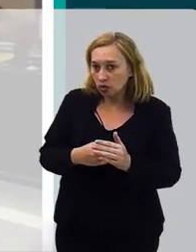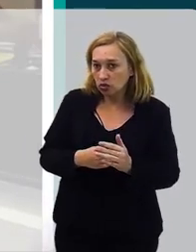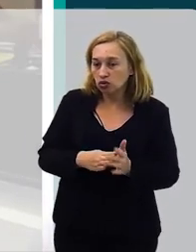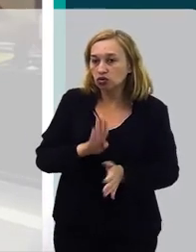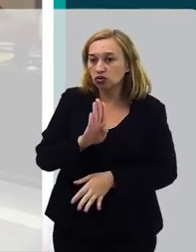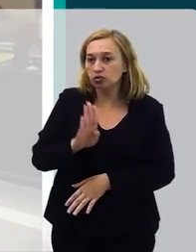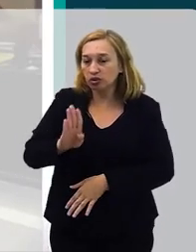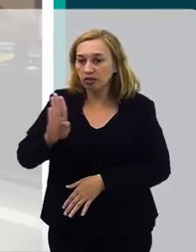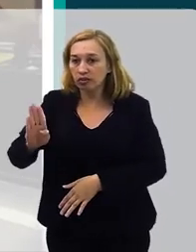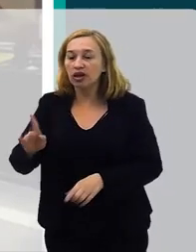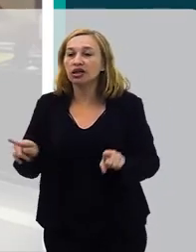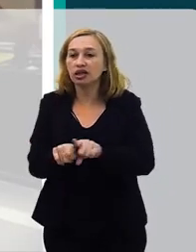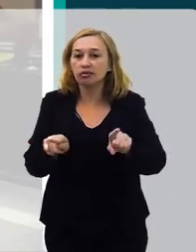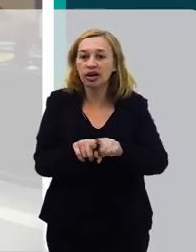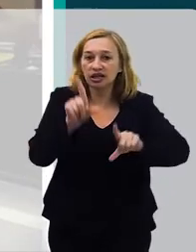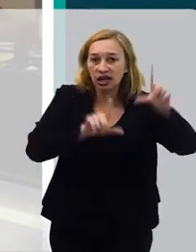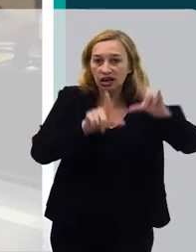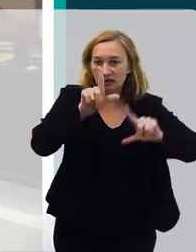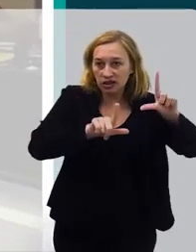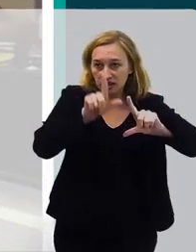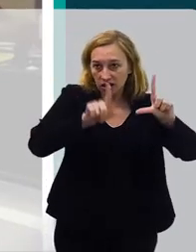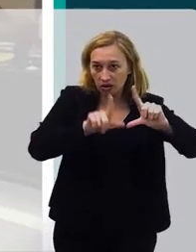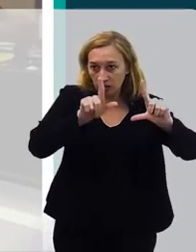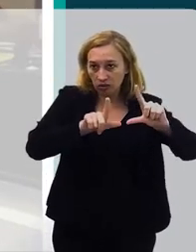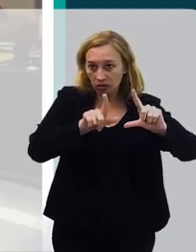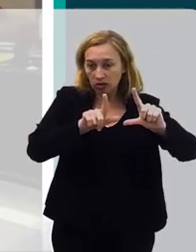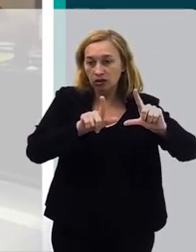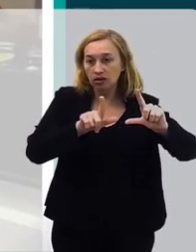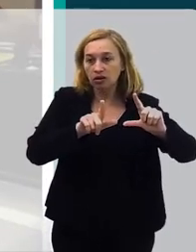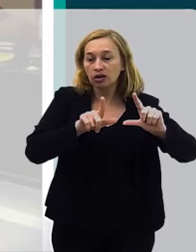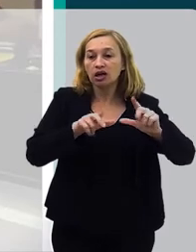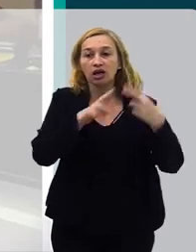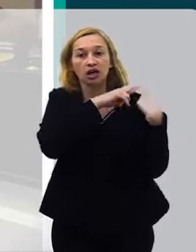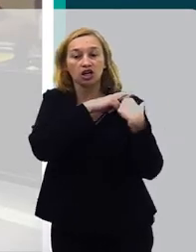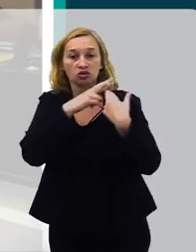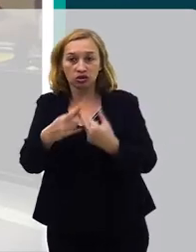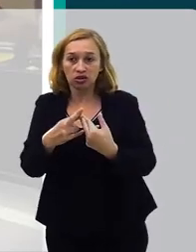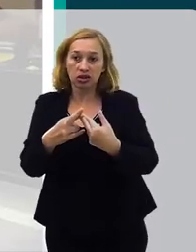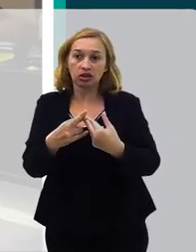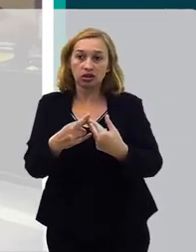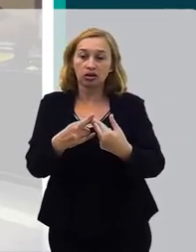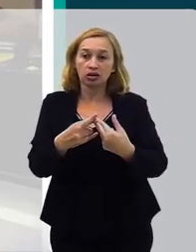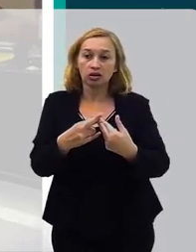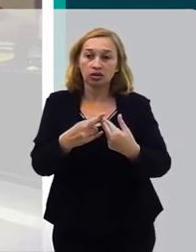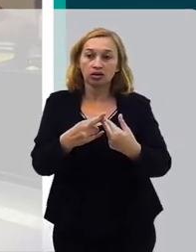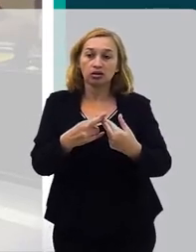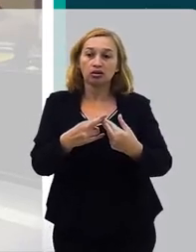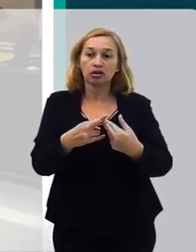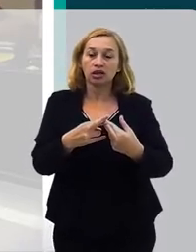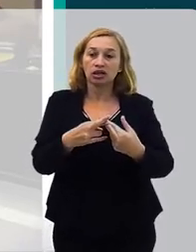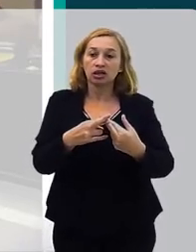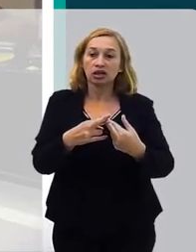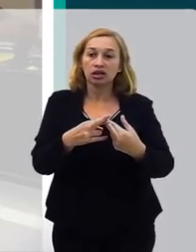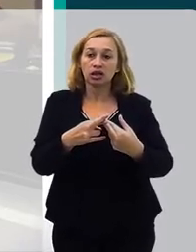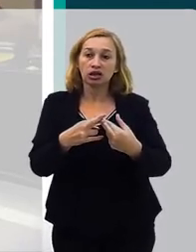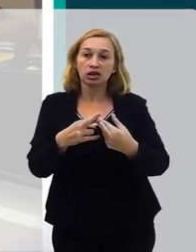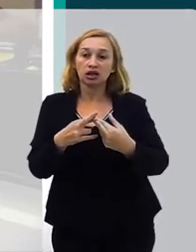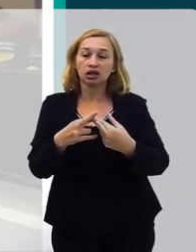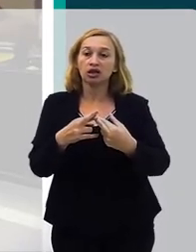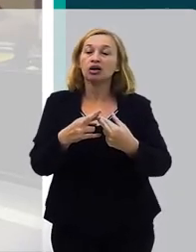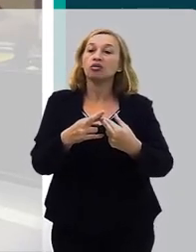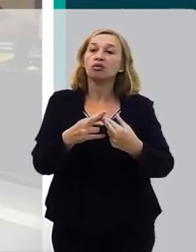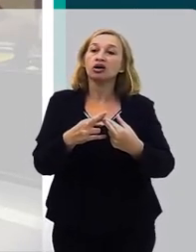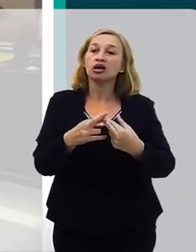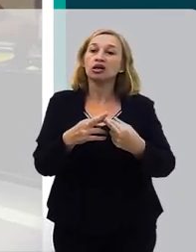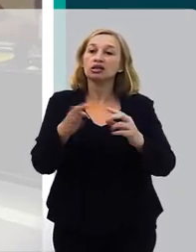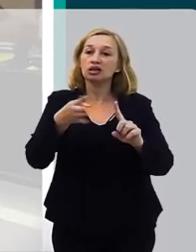participantes do programa quanto a emissora são responsáveis por essa transfobia,